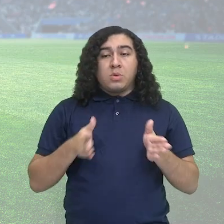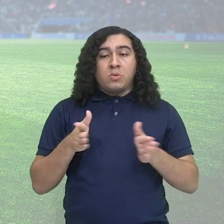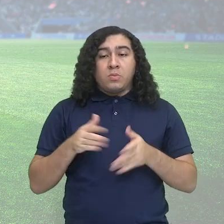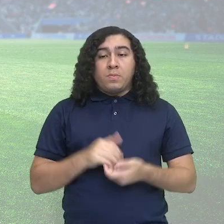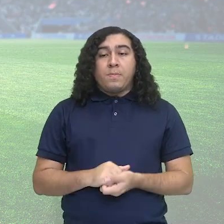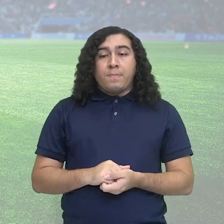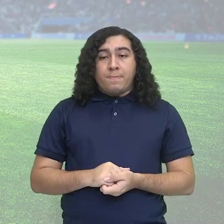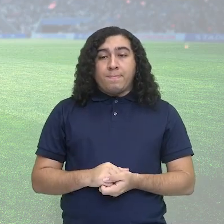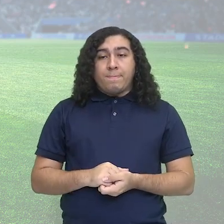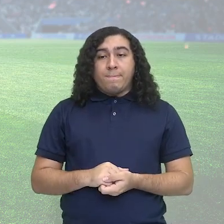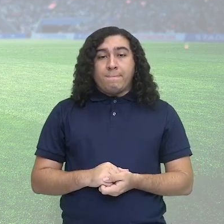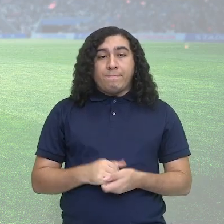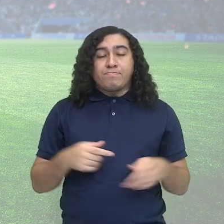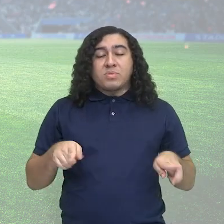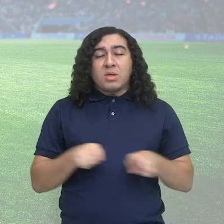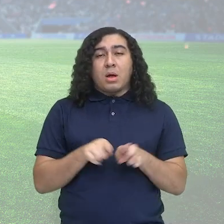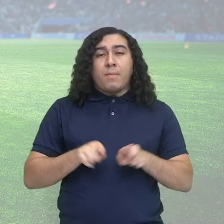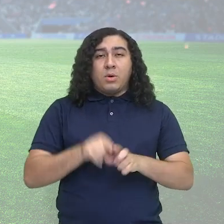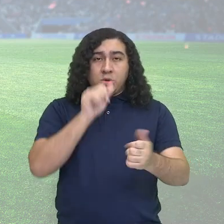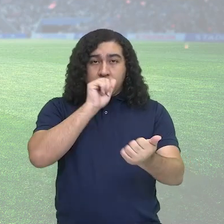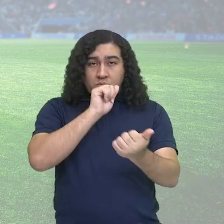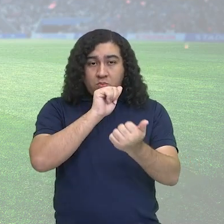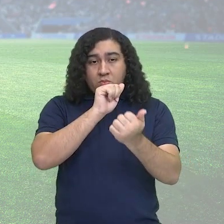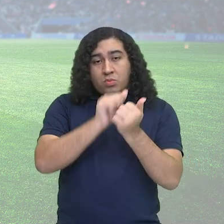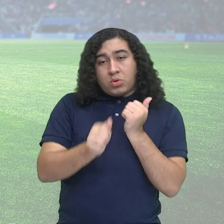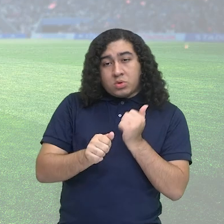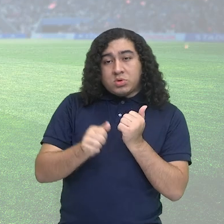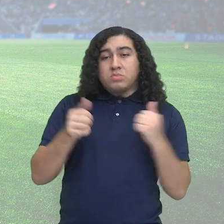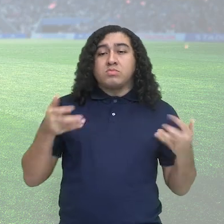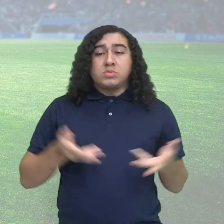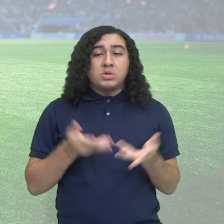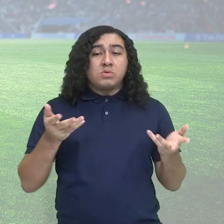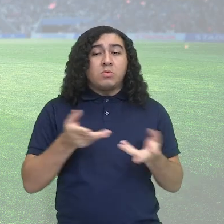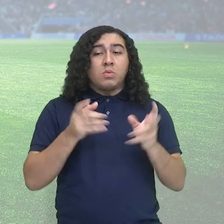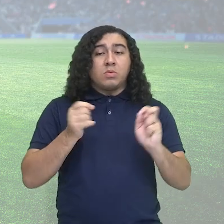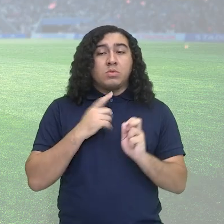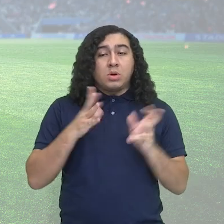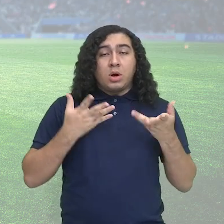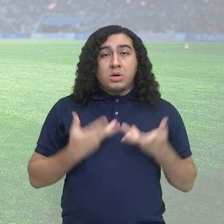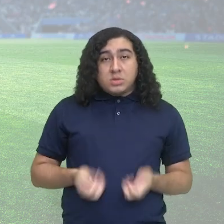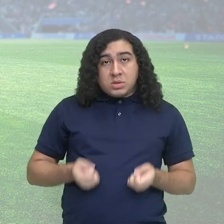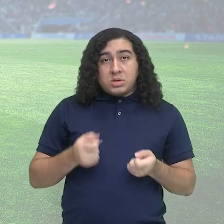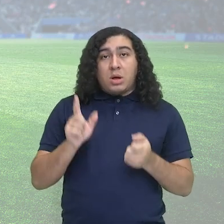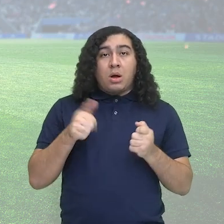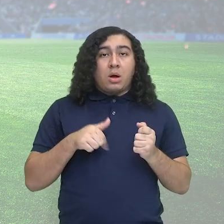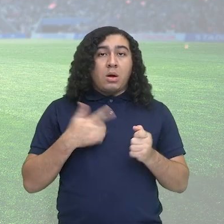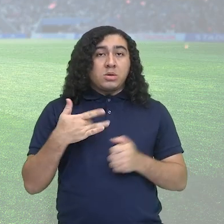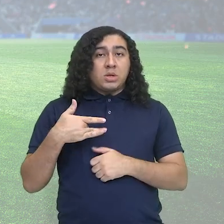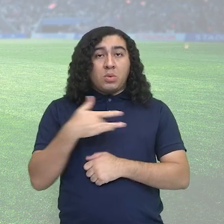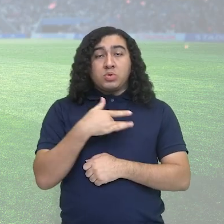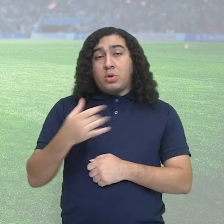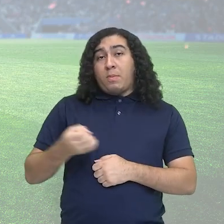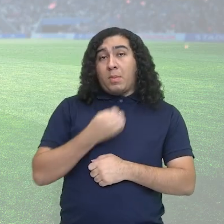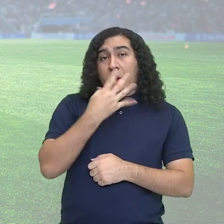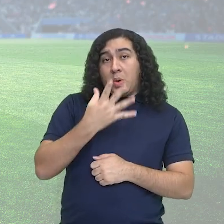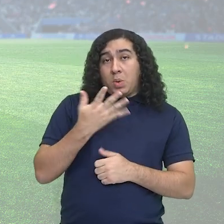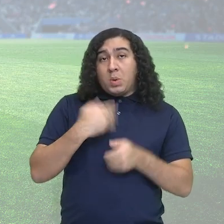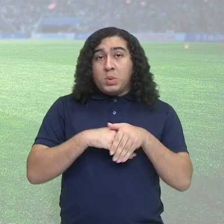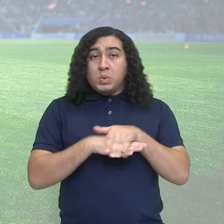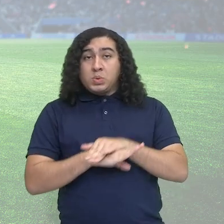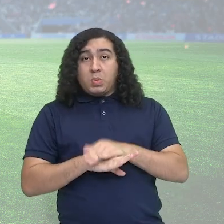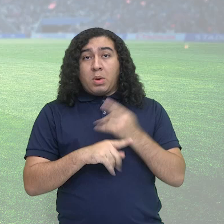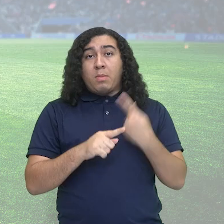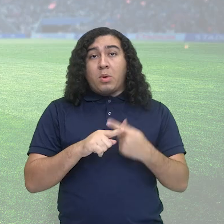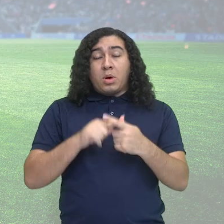evento, ok? E o esporte ele também vai incentivar a adoção de hábitos de vida mais saudáveis, né? Porque o esporte ele tem a